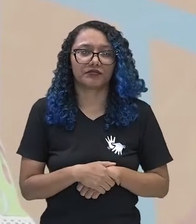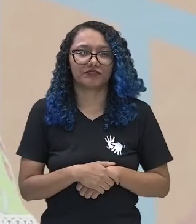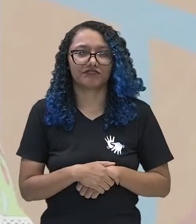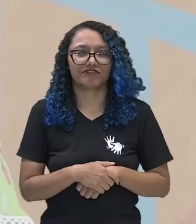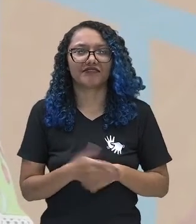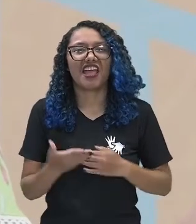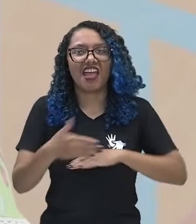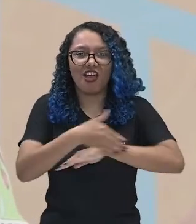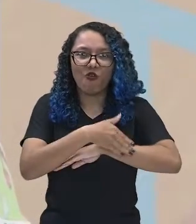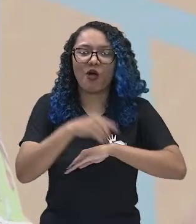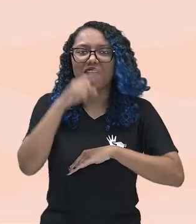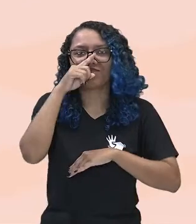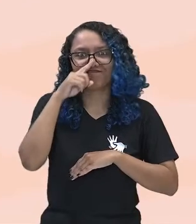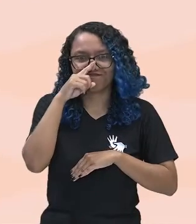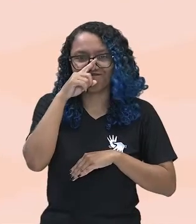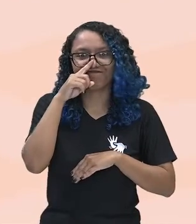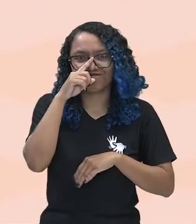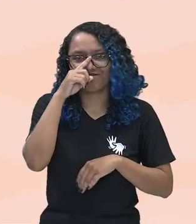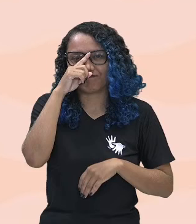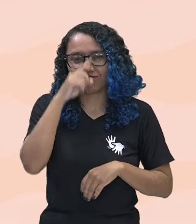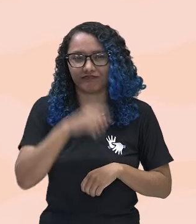tornou perigoso.